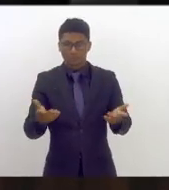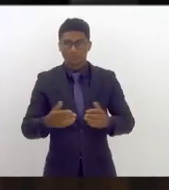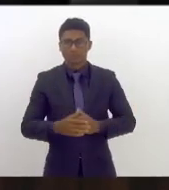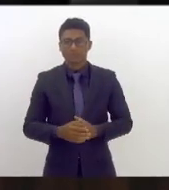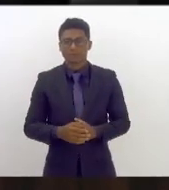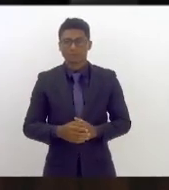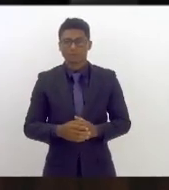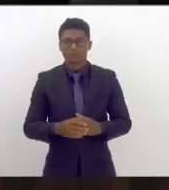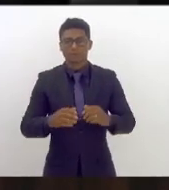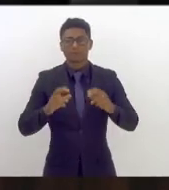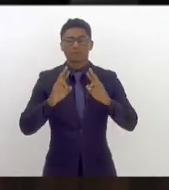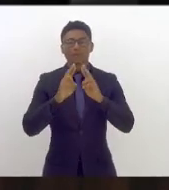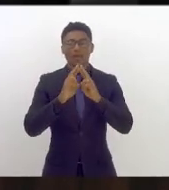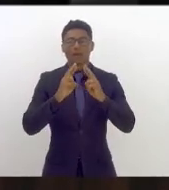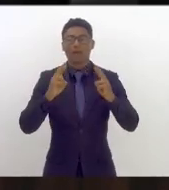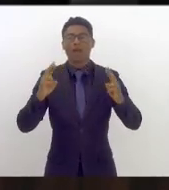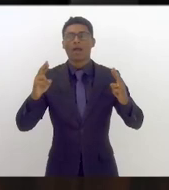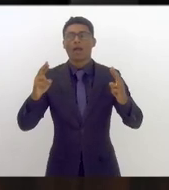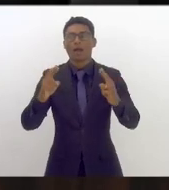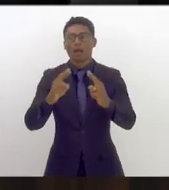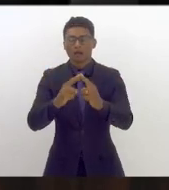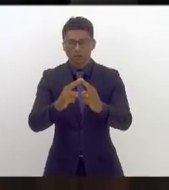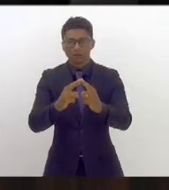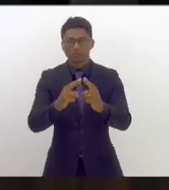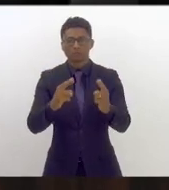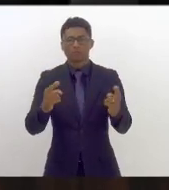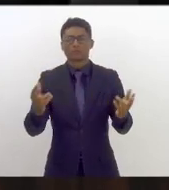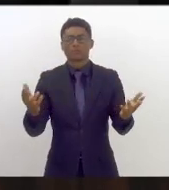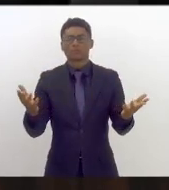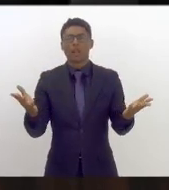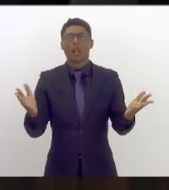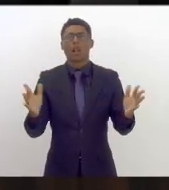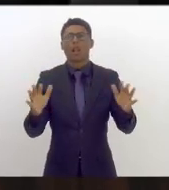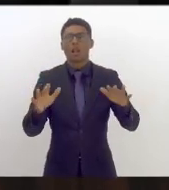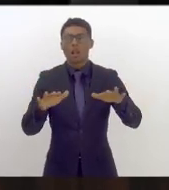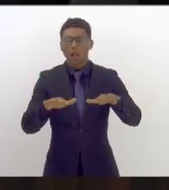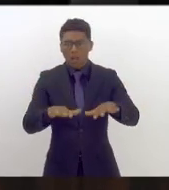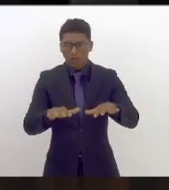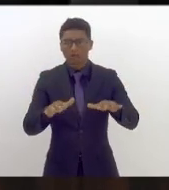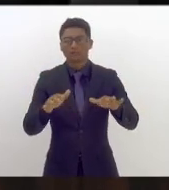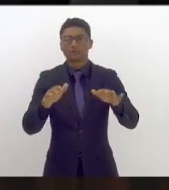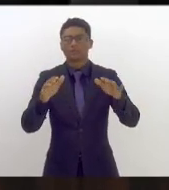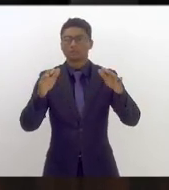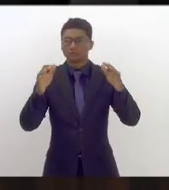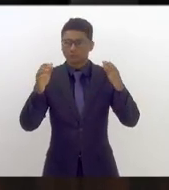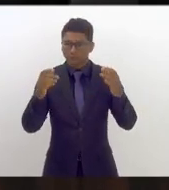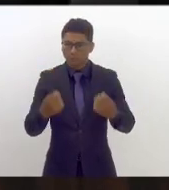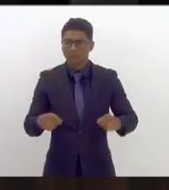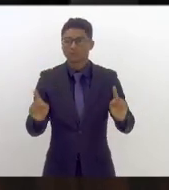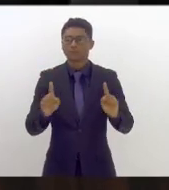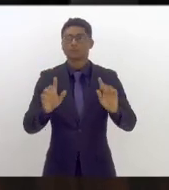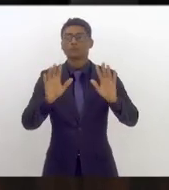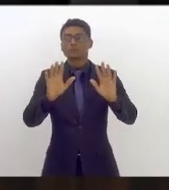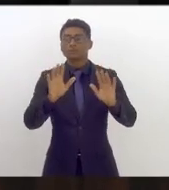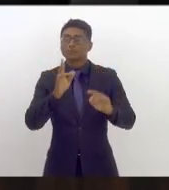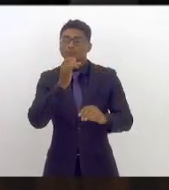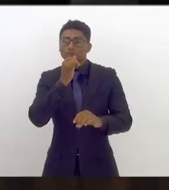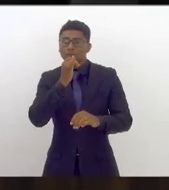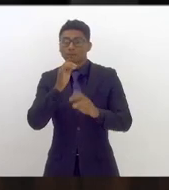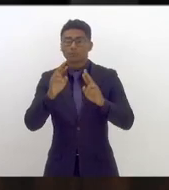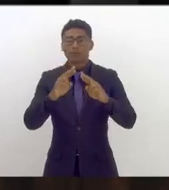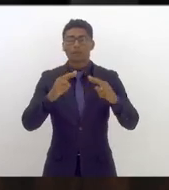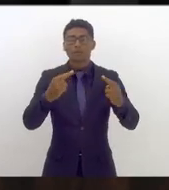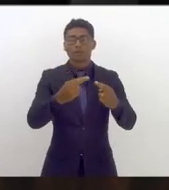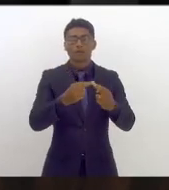precisa ser uma audiência, porque isso está mais afeto à mesa diretorial, aos parlamentares. Puder fazer uma reunião com o doutor